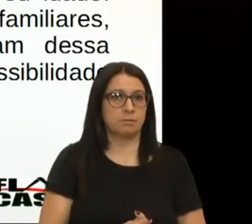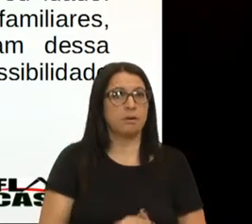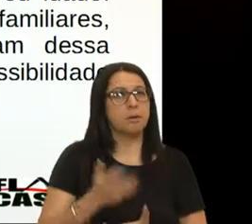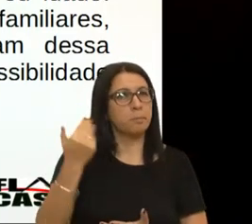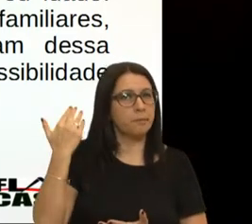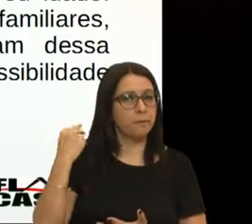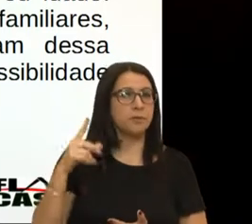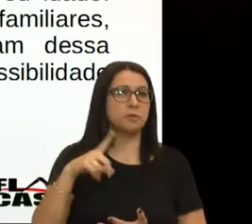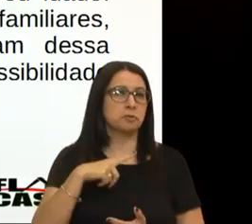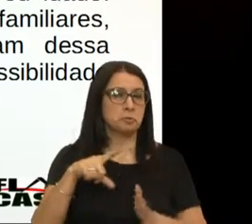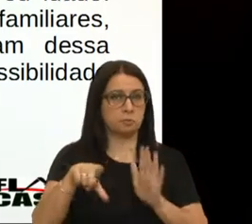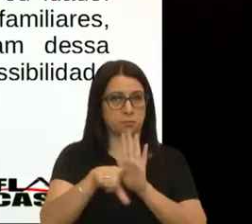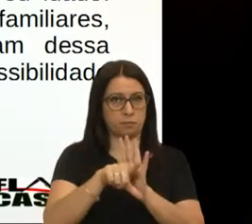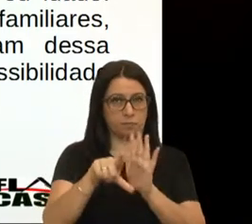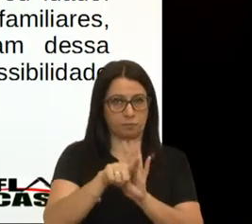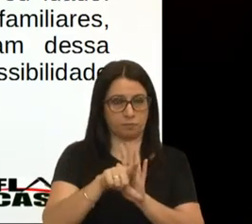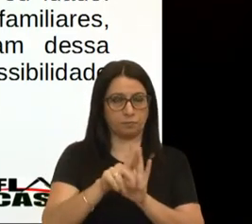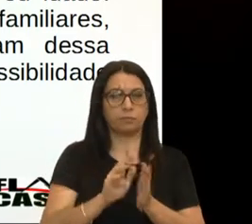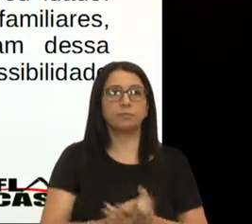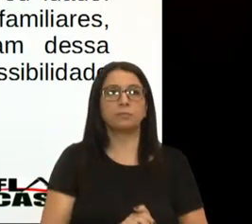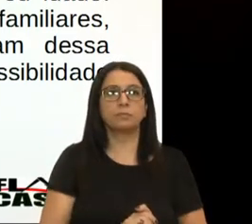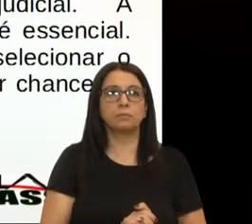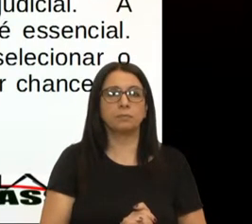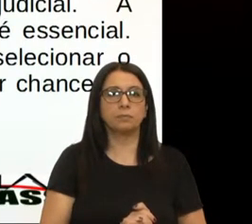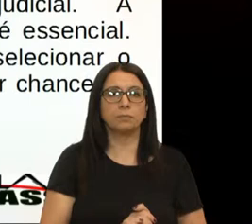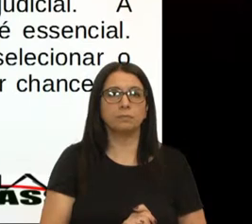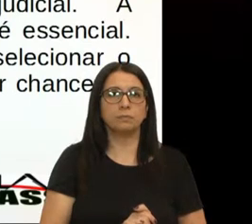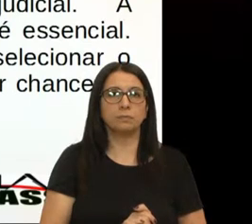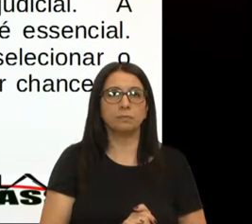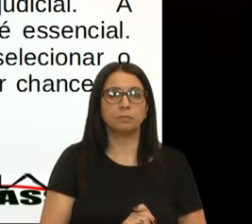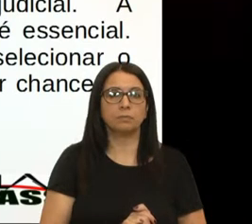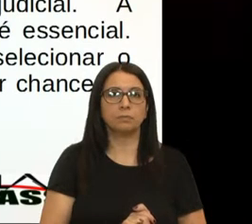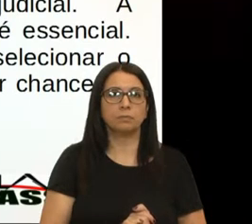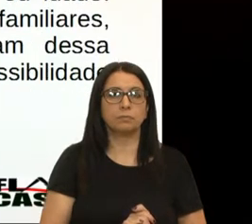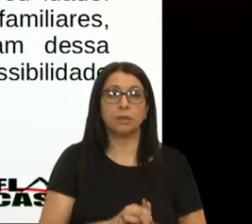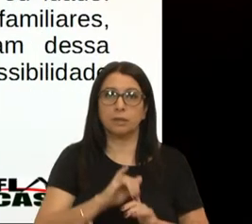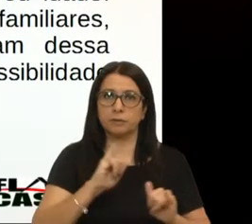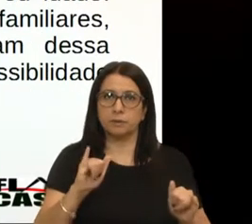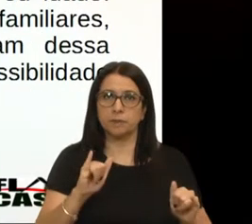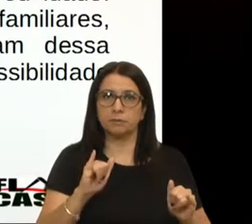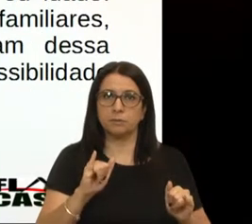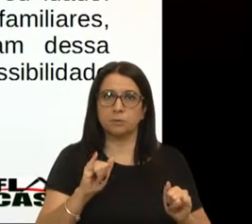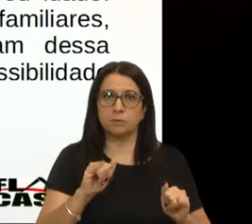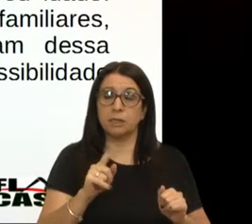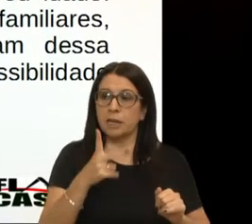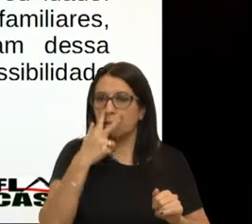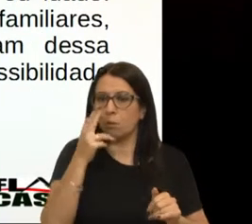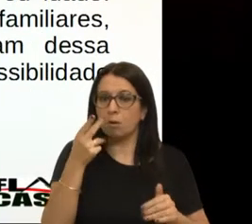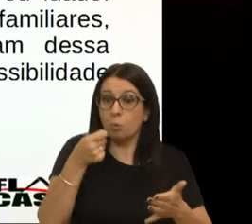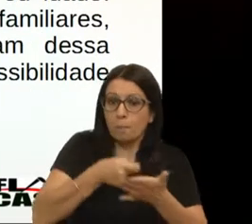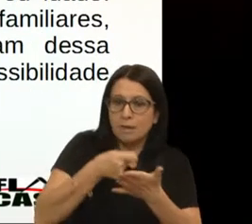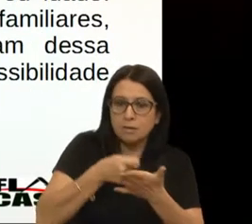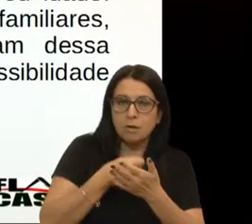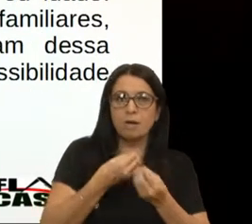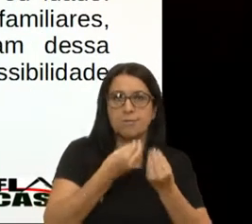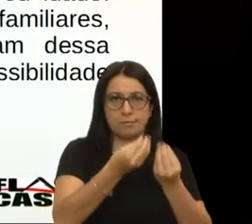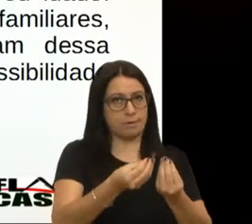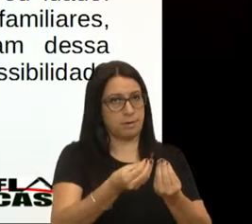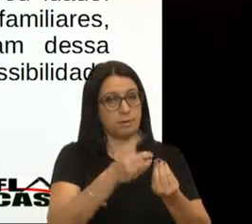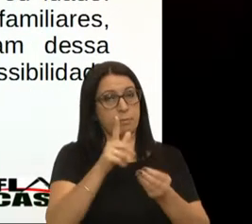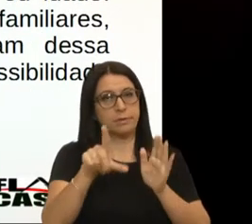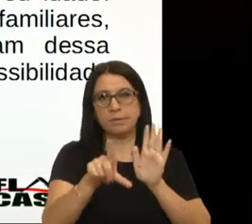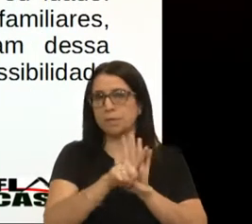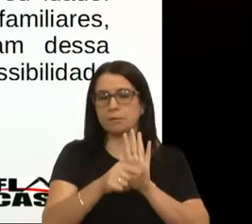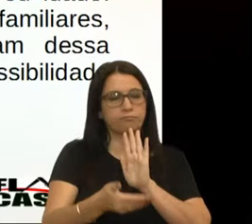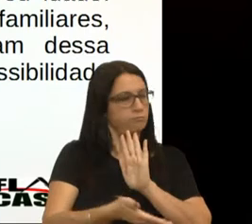Antigamente havia uma lei que determinava que seria quase que obrigatória a doação. Depois essa lei